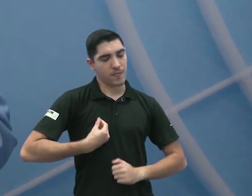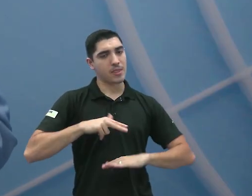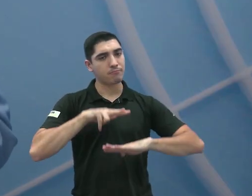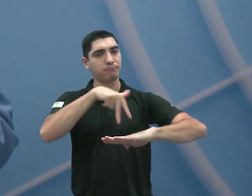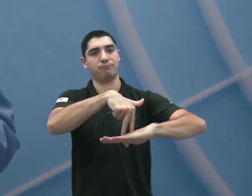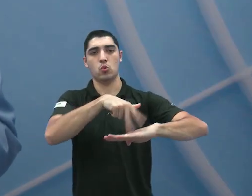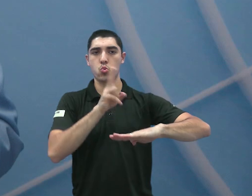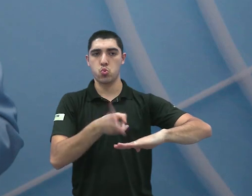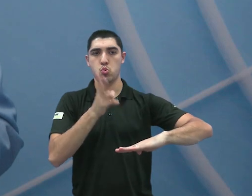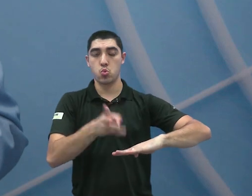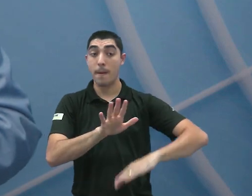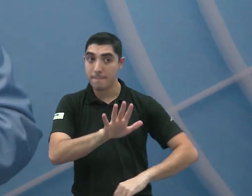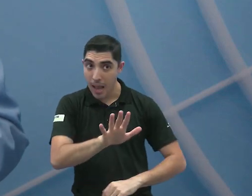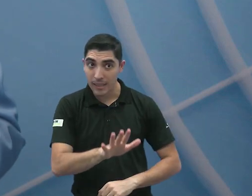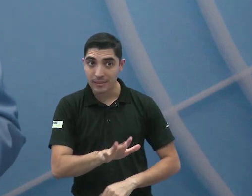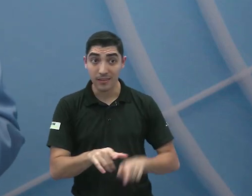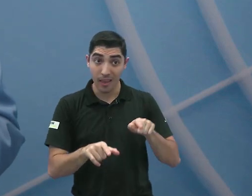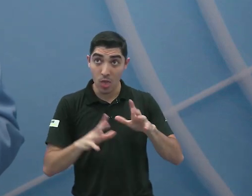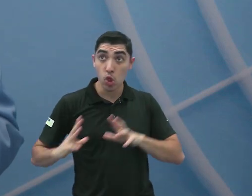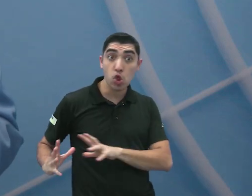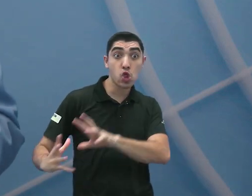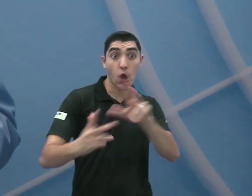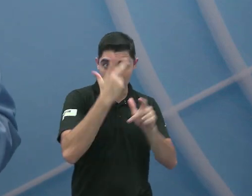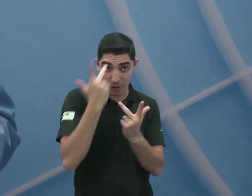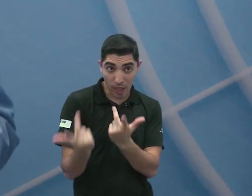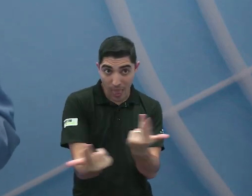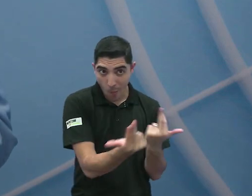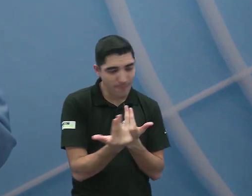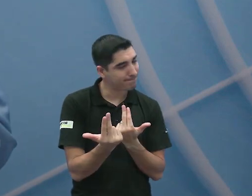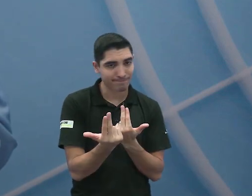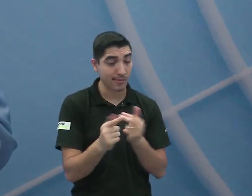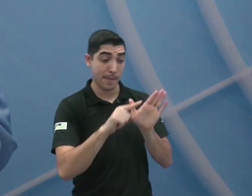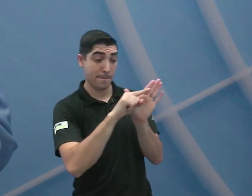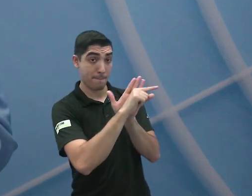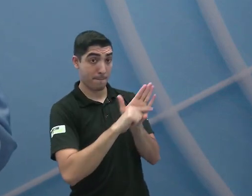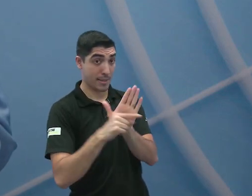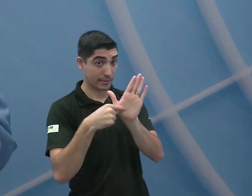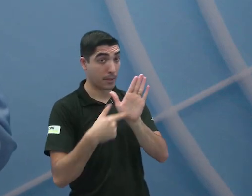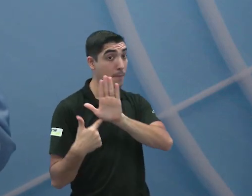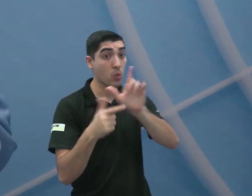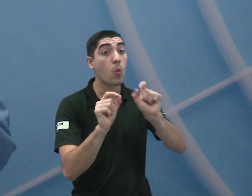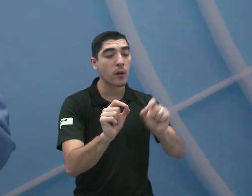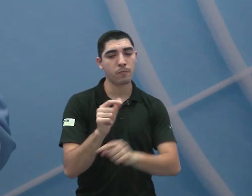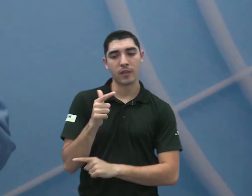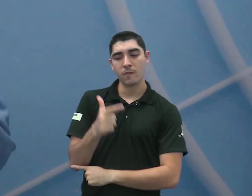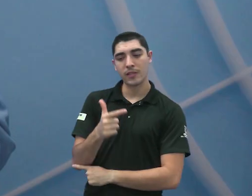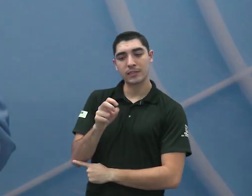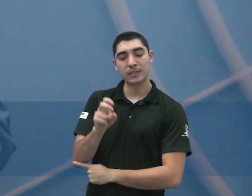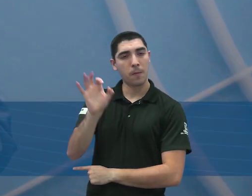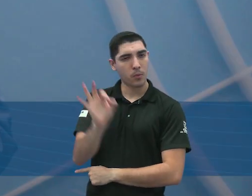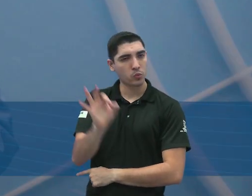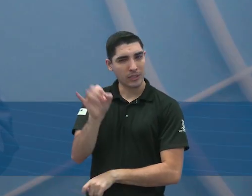em frente. Porém, isso não é a realidade de todos. Uma pesquisa apontou que 25%